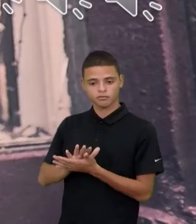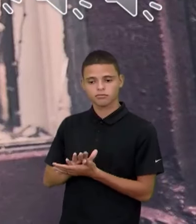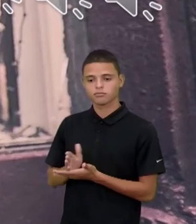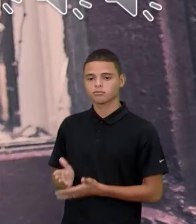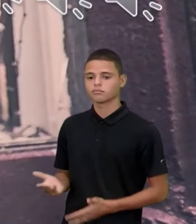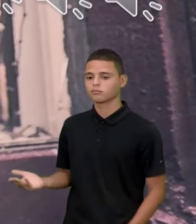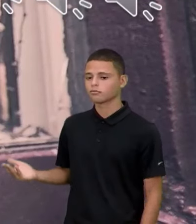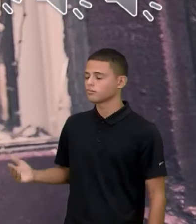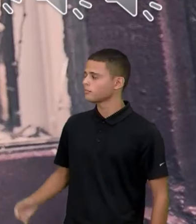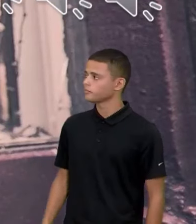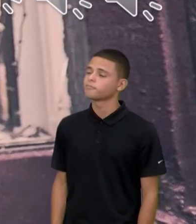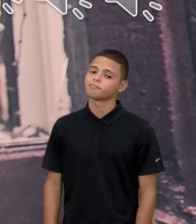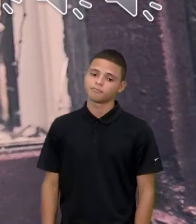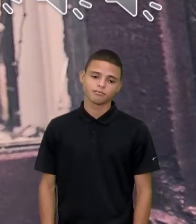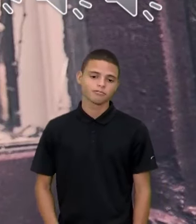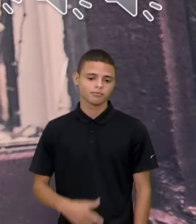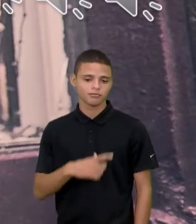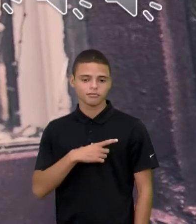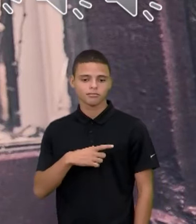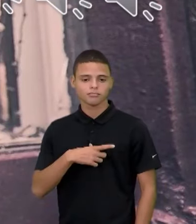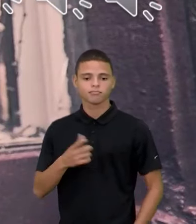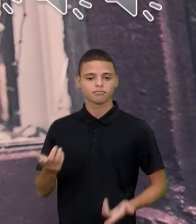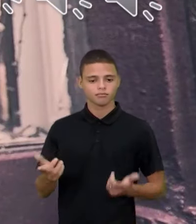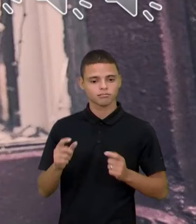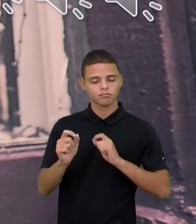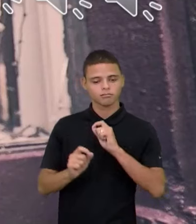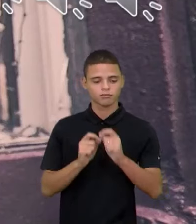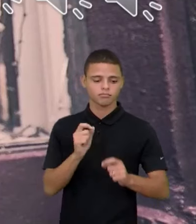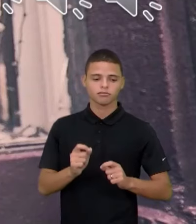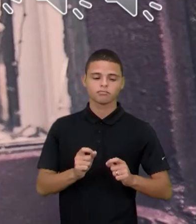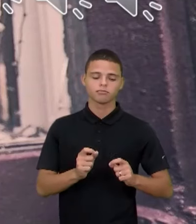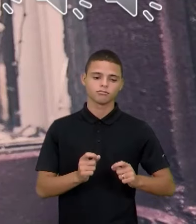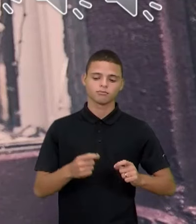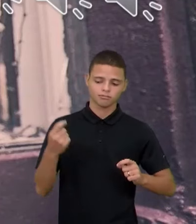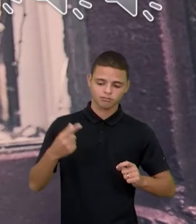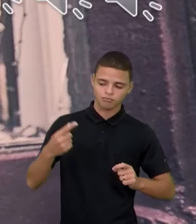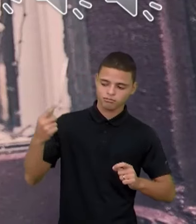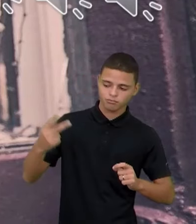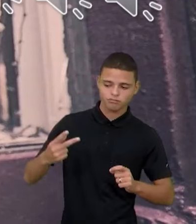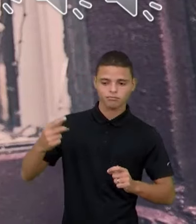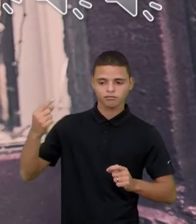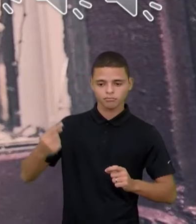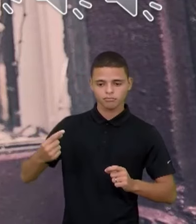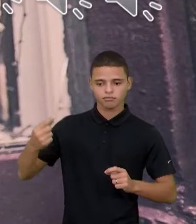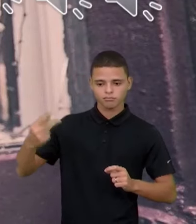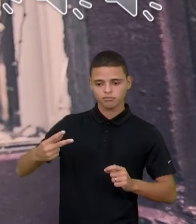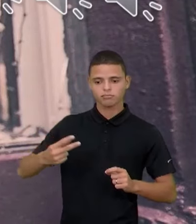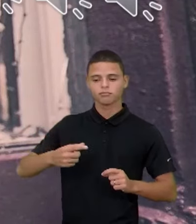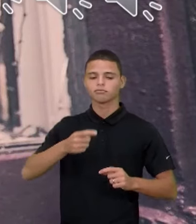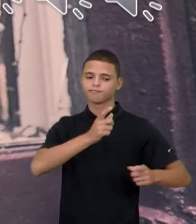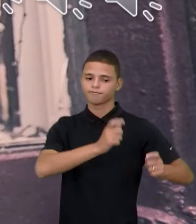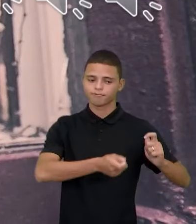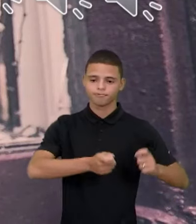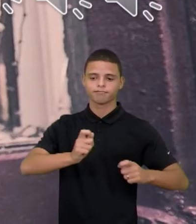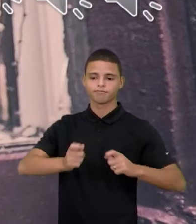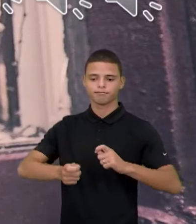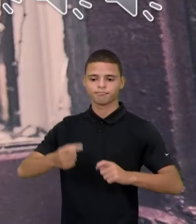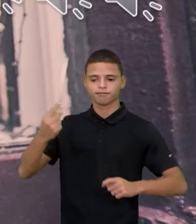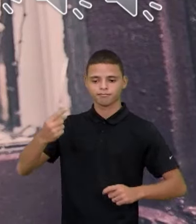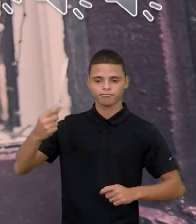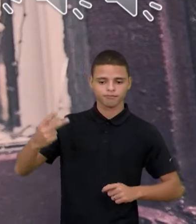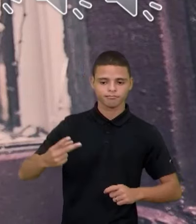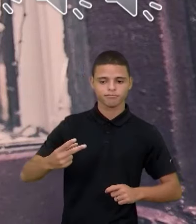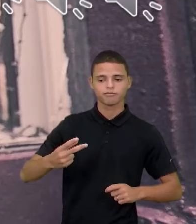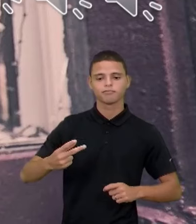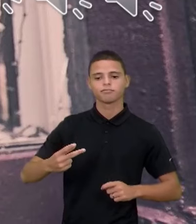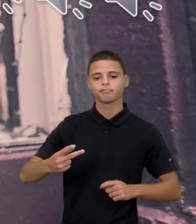que é marcada pelo compasso binário, que seria 1, 2, 1, 2. Só que o ritmo é